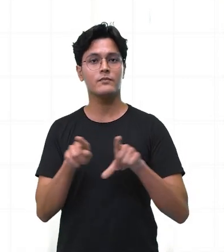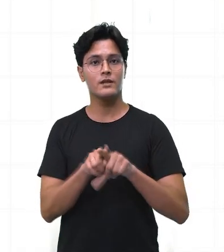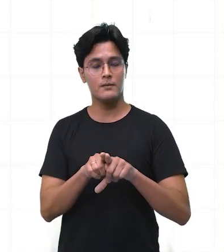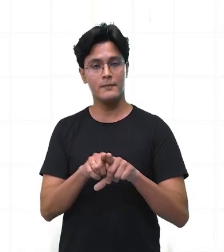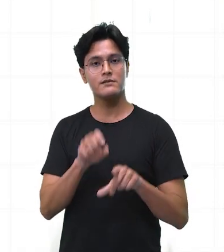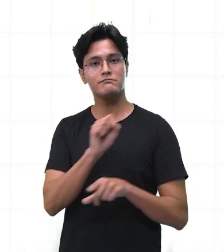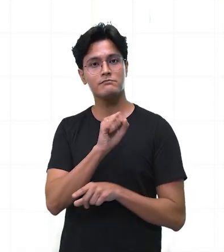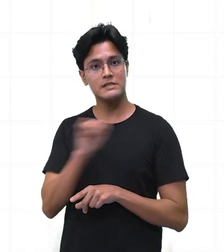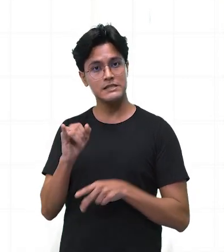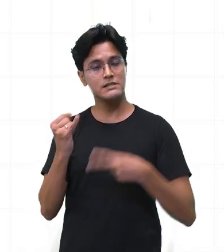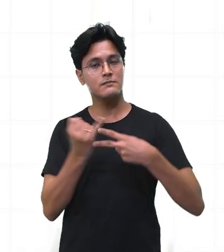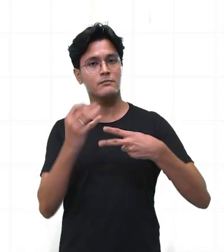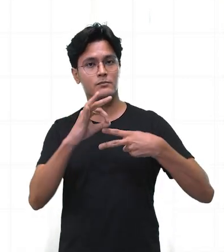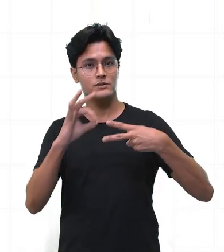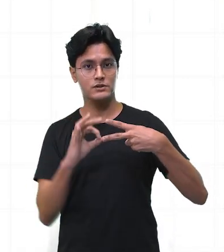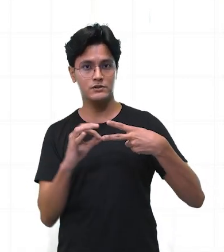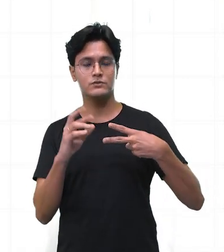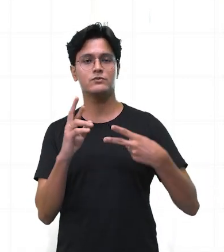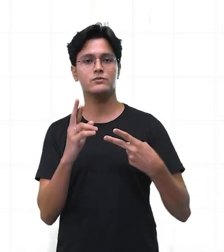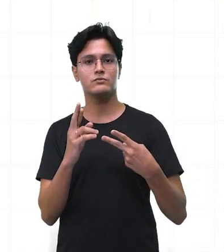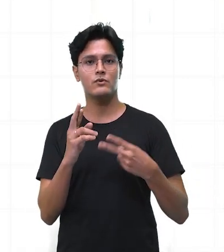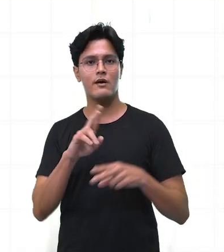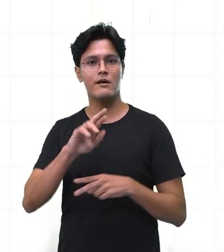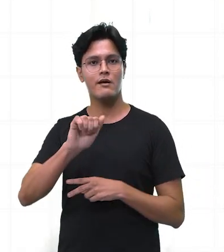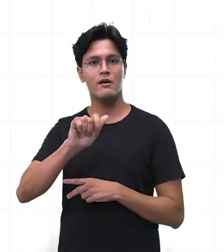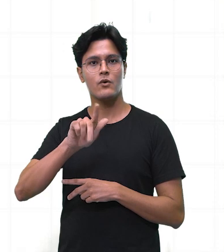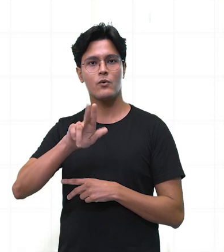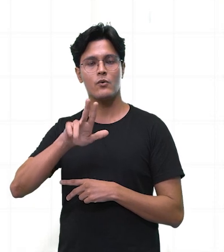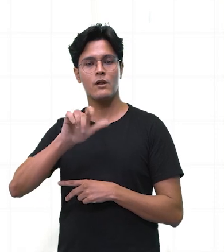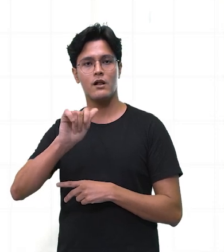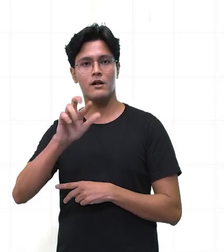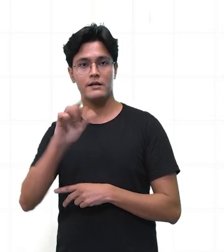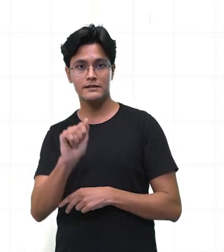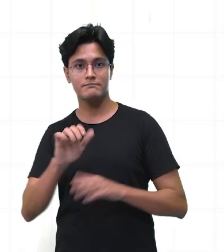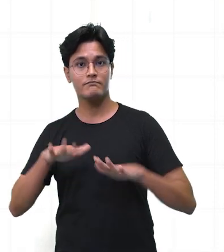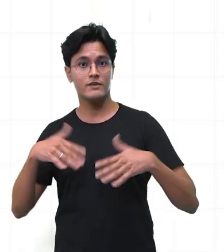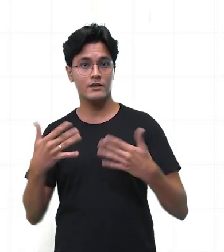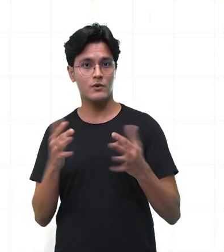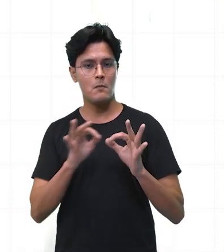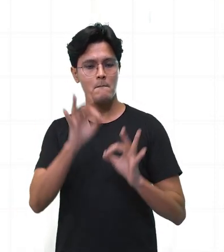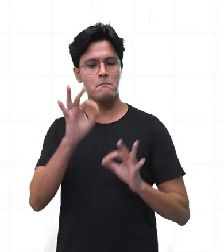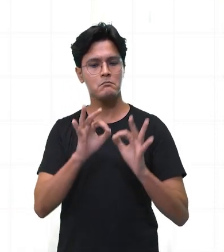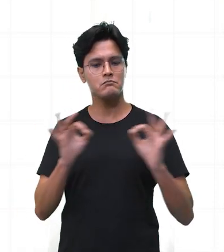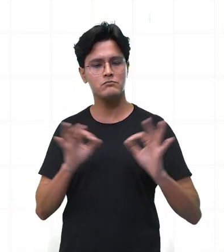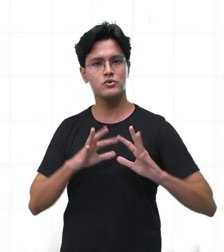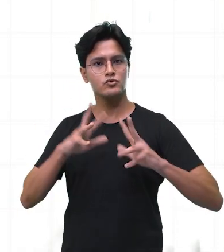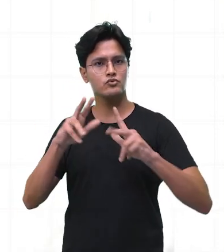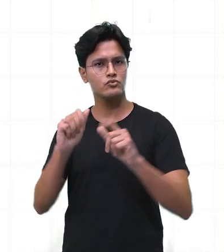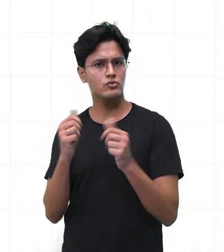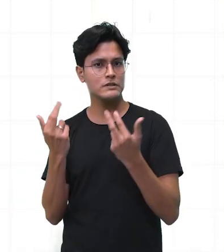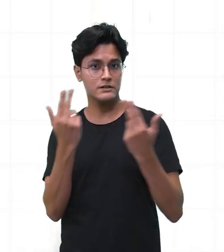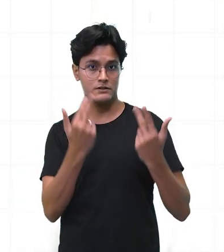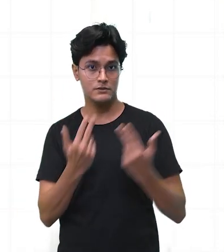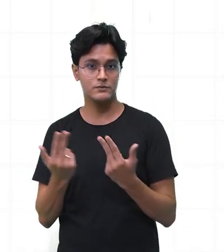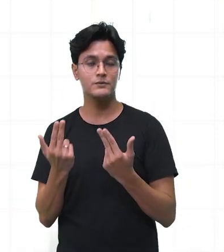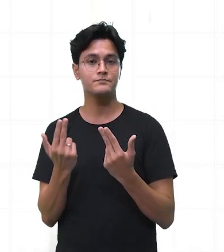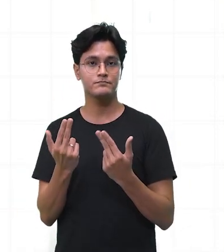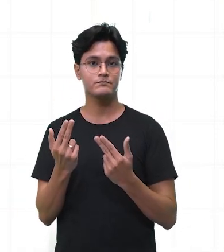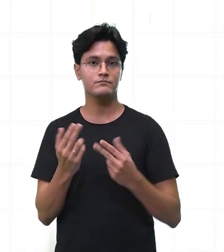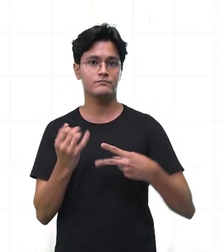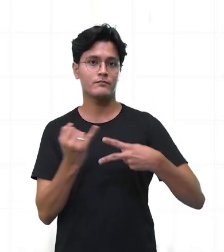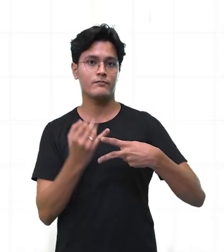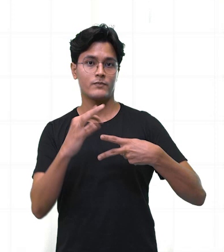não é o caso, todas as medidas serão iguais, tá? Um polígono regular, ele